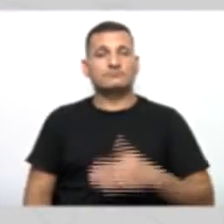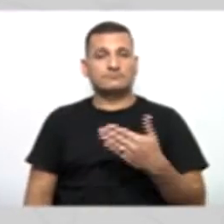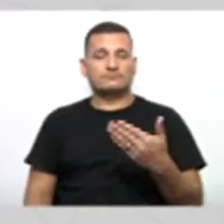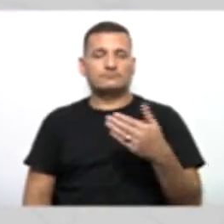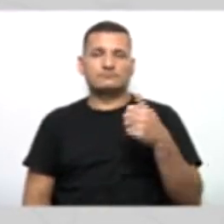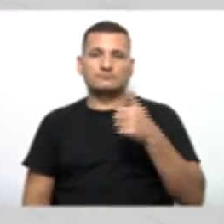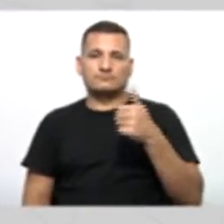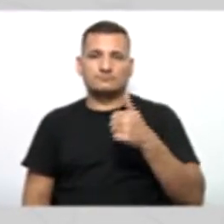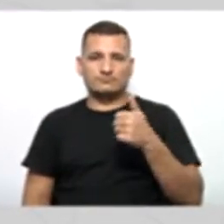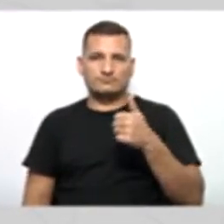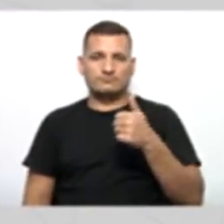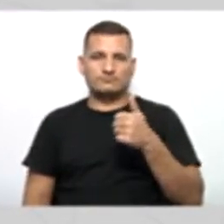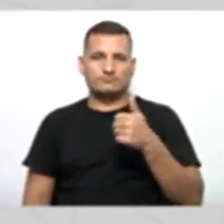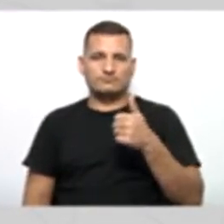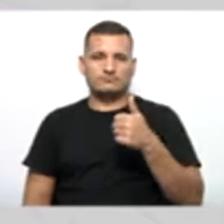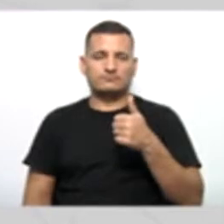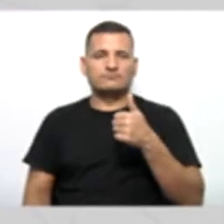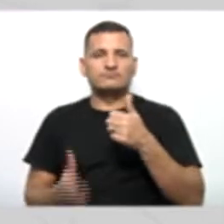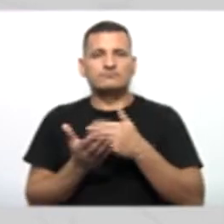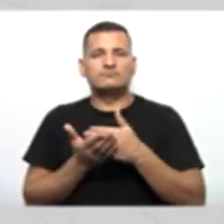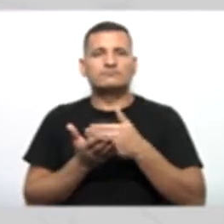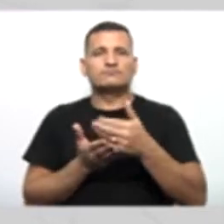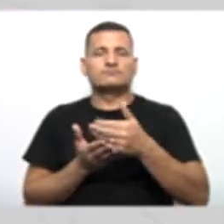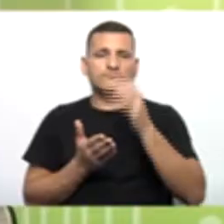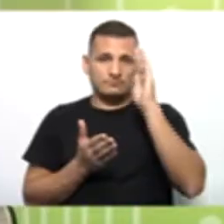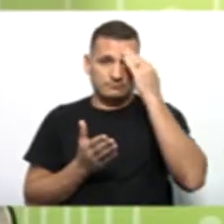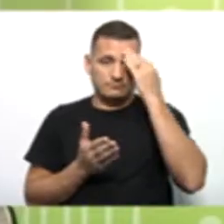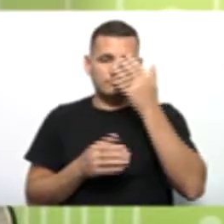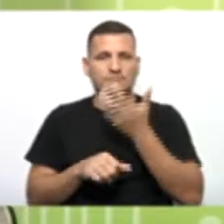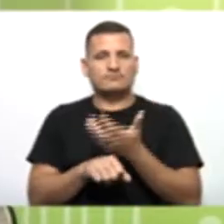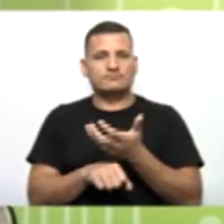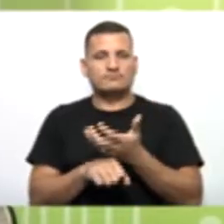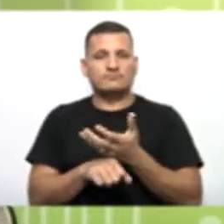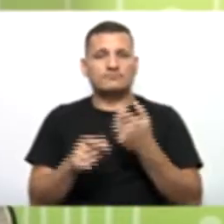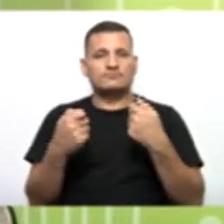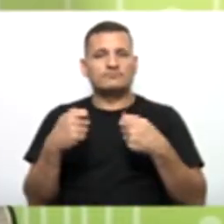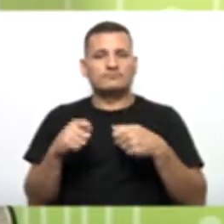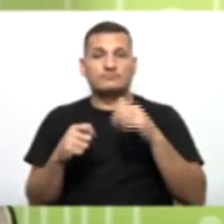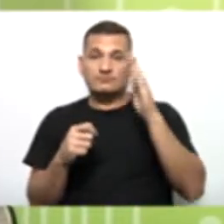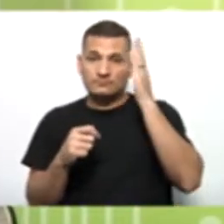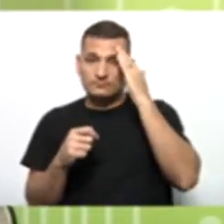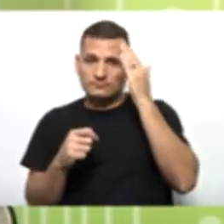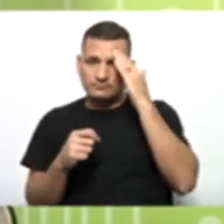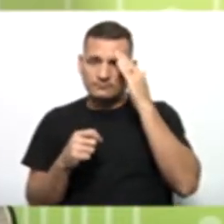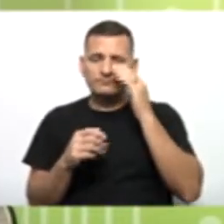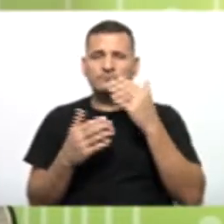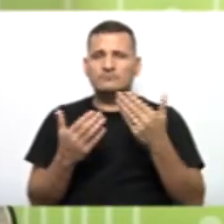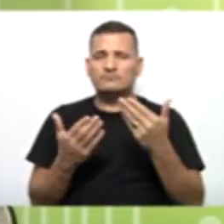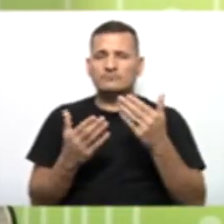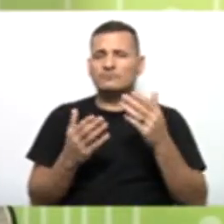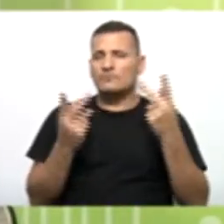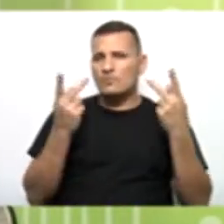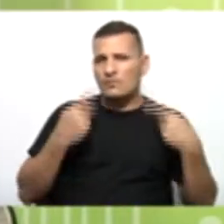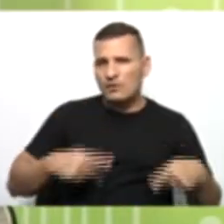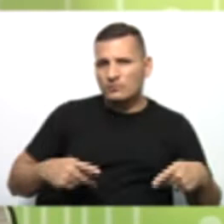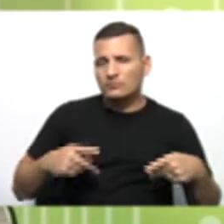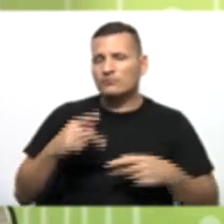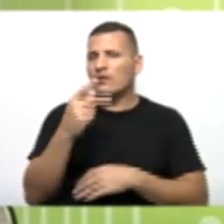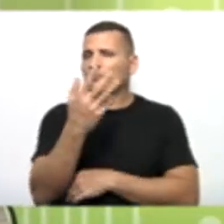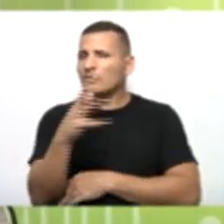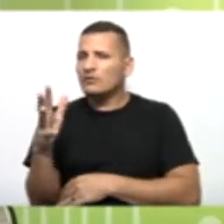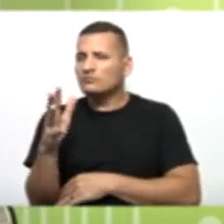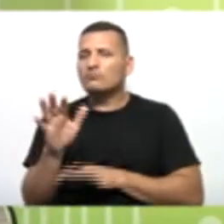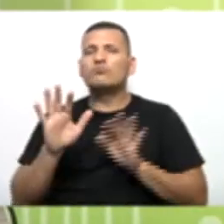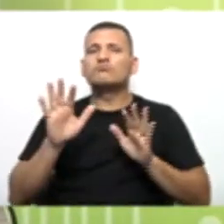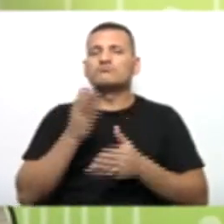primeiramente, para a gente começar a compreender essa disciplina, nós precisamos saber quais são as relações entre o homem e o meio ambiente.